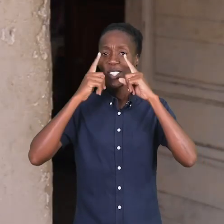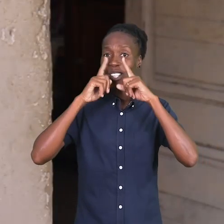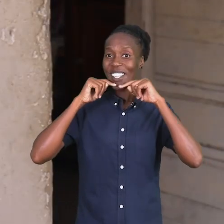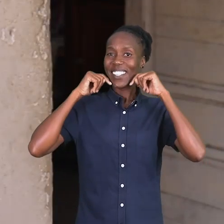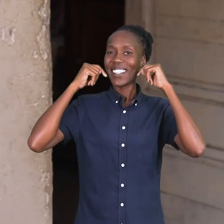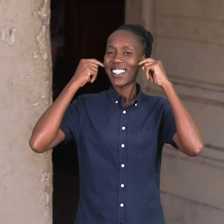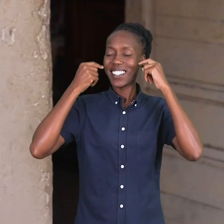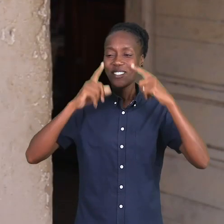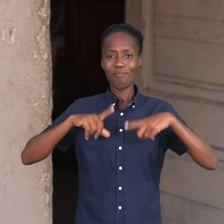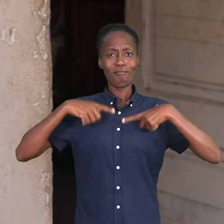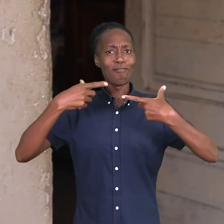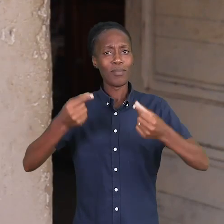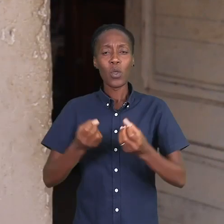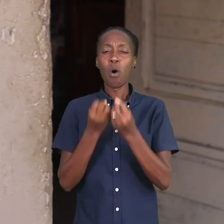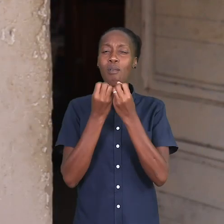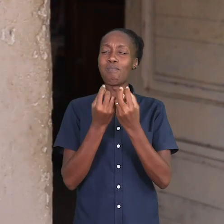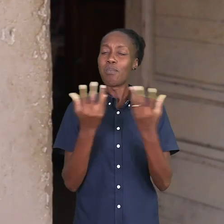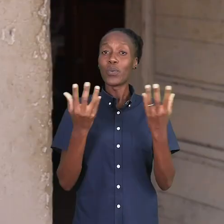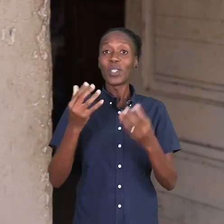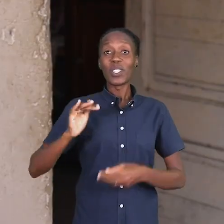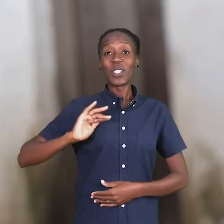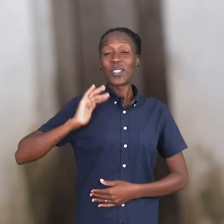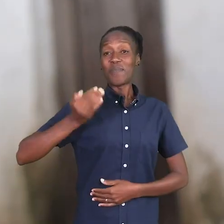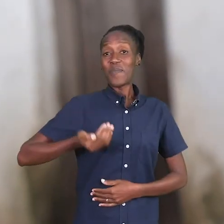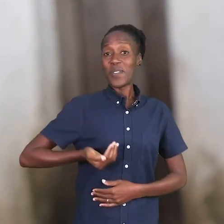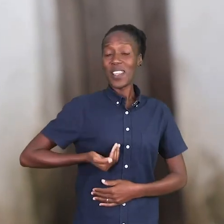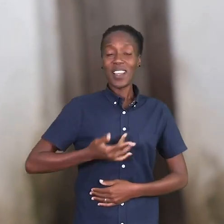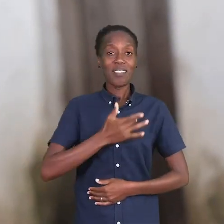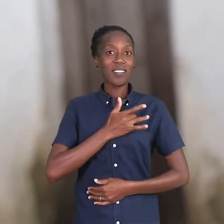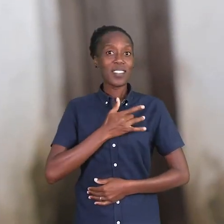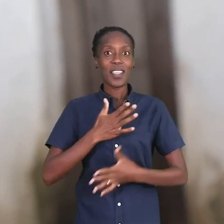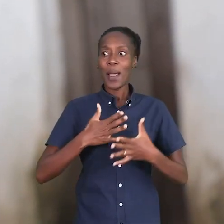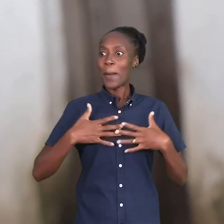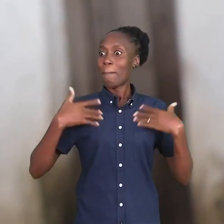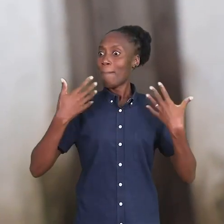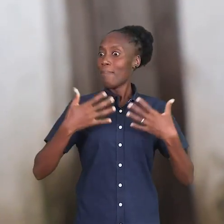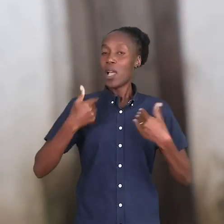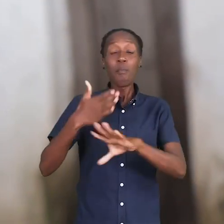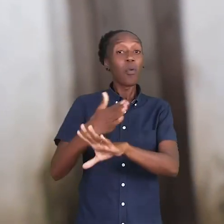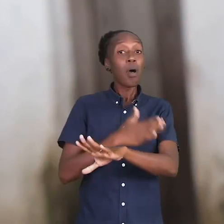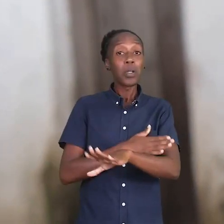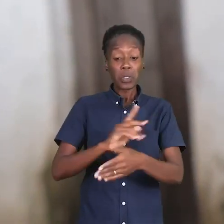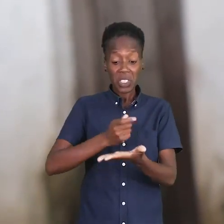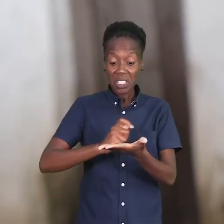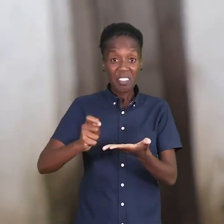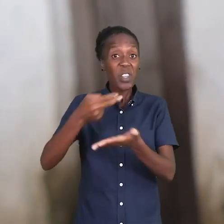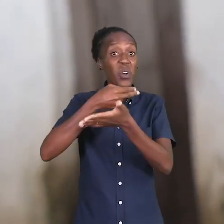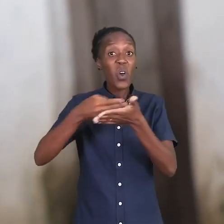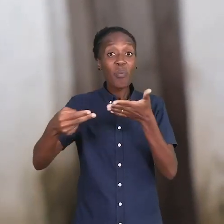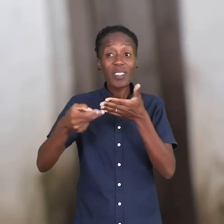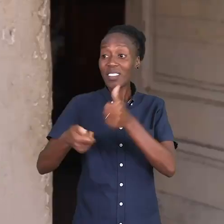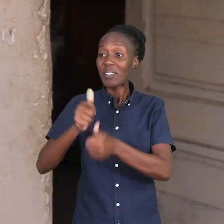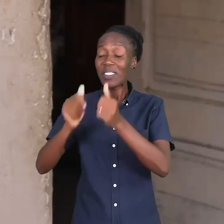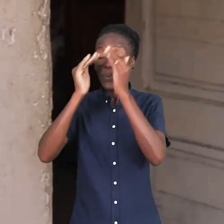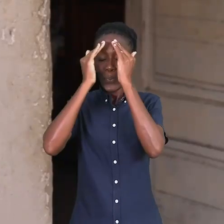daquelas mamanas. Muitas mamanas ficaram muito satisfeitas porque não sabiam escrever nem os próprios